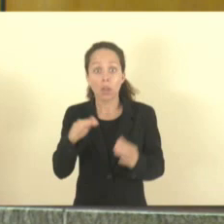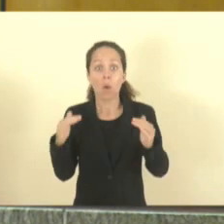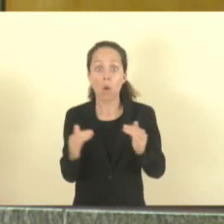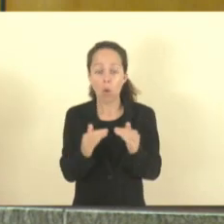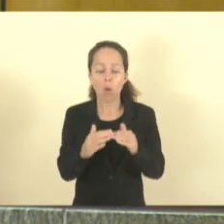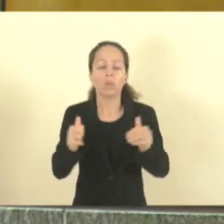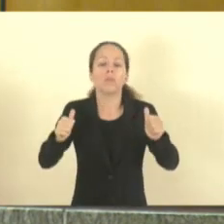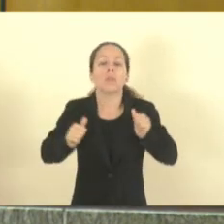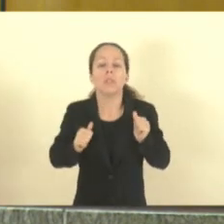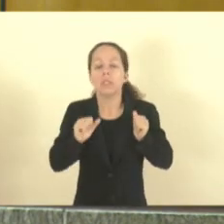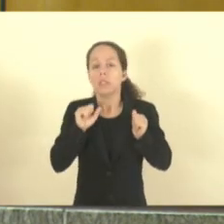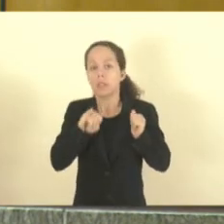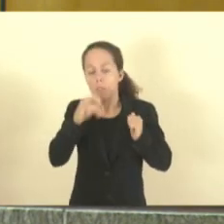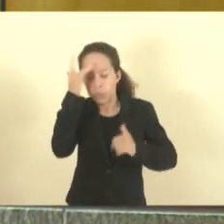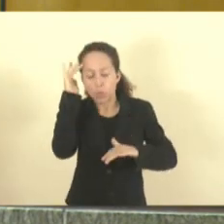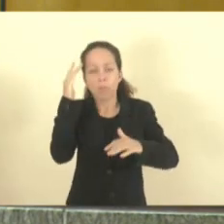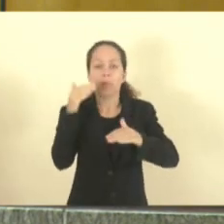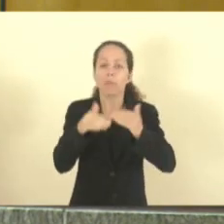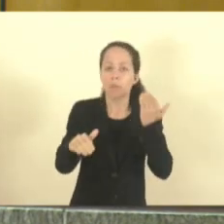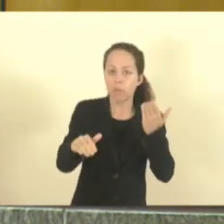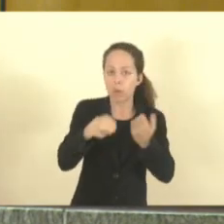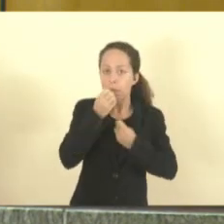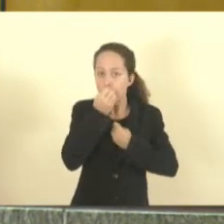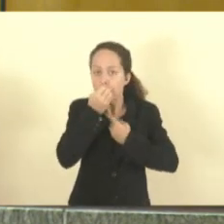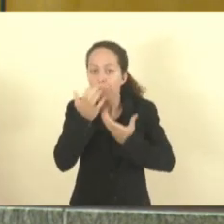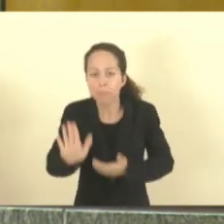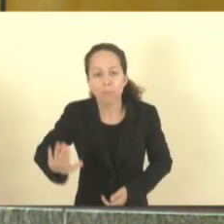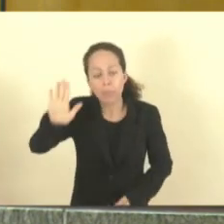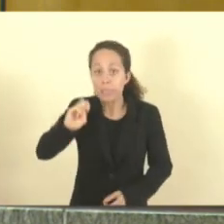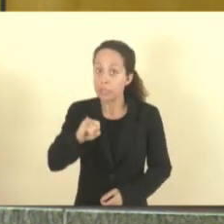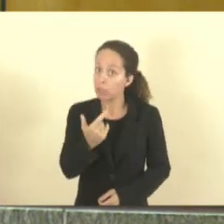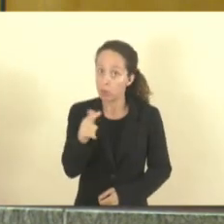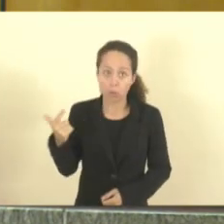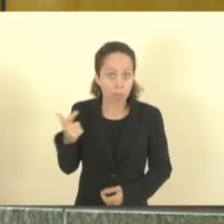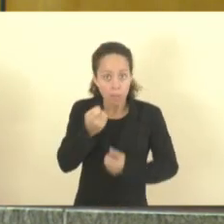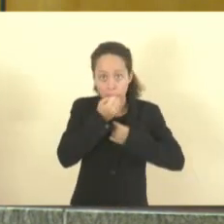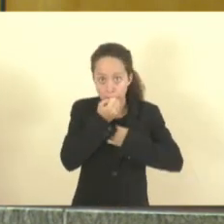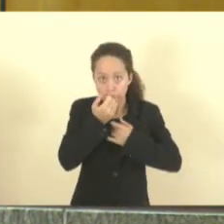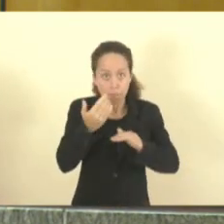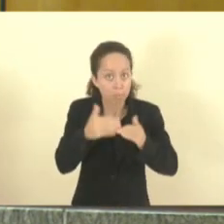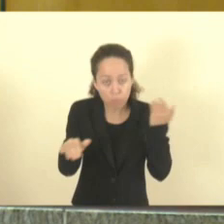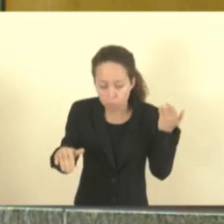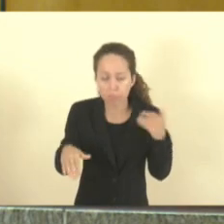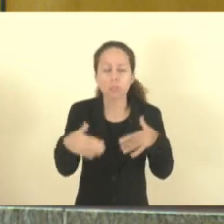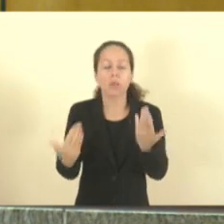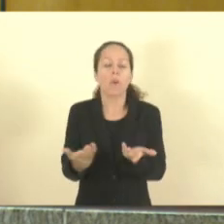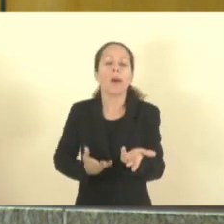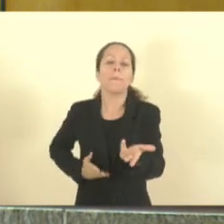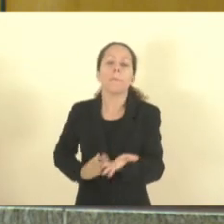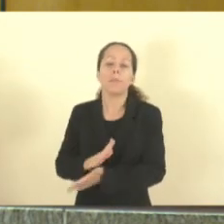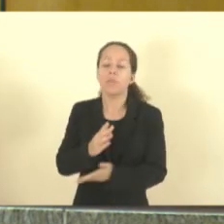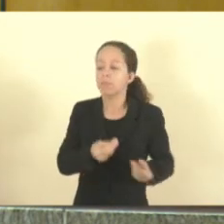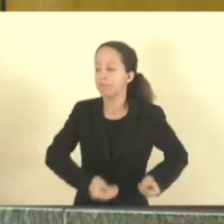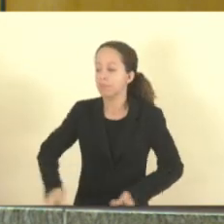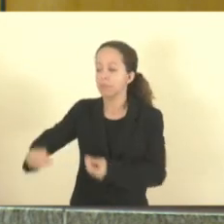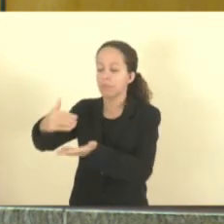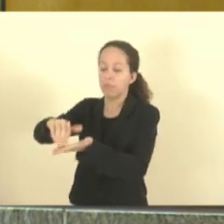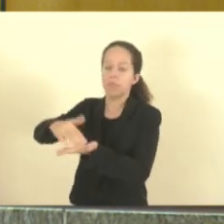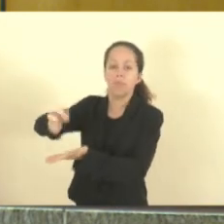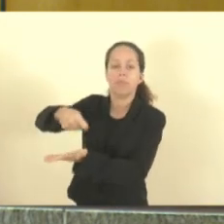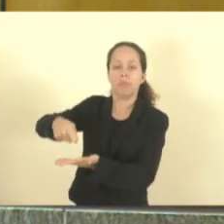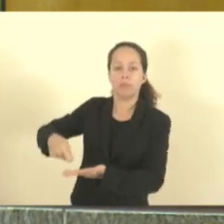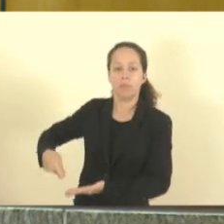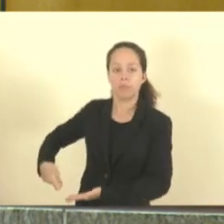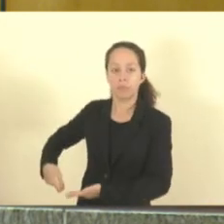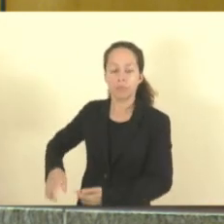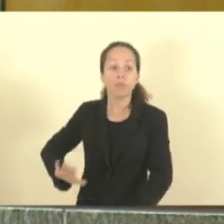os contrários se manifestem verbalmente. Não havendo contrários, fica aprovado o projeto com emenda à Secretaria para Extração dos Autógrafos.